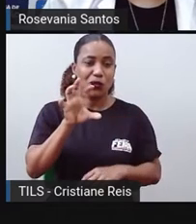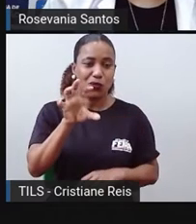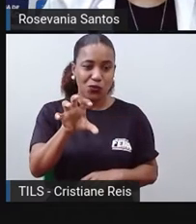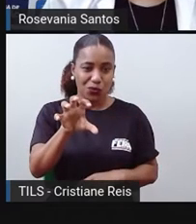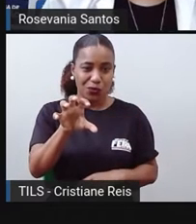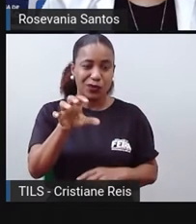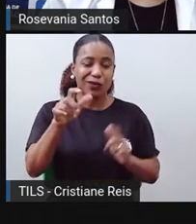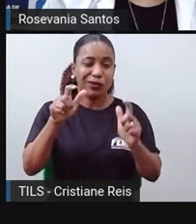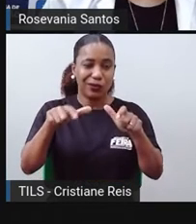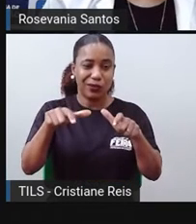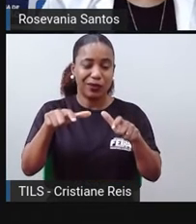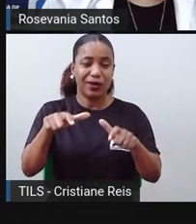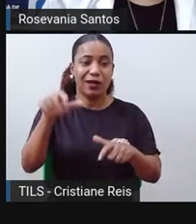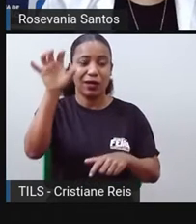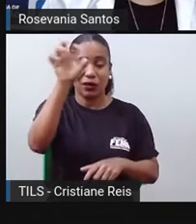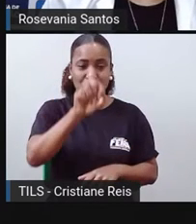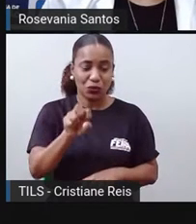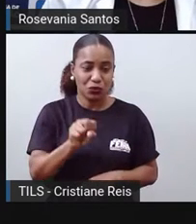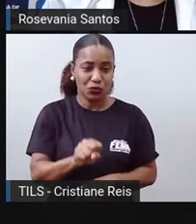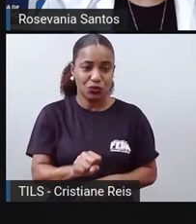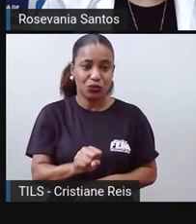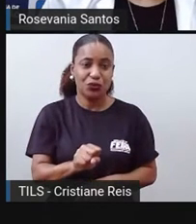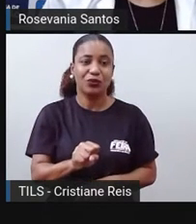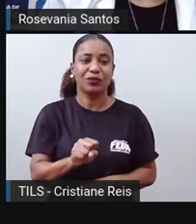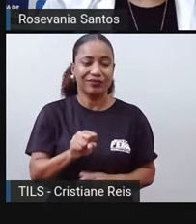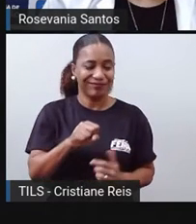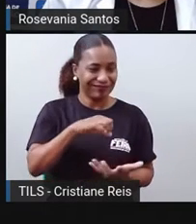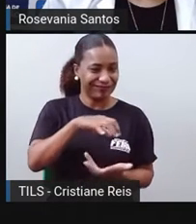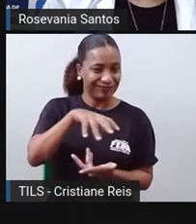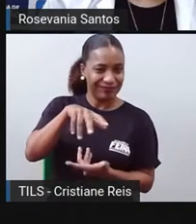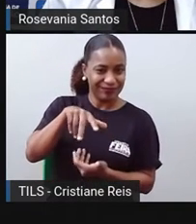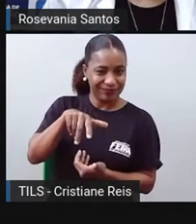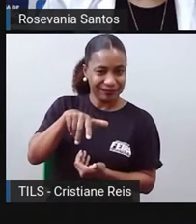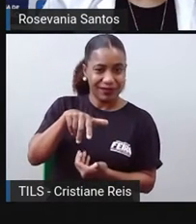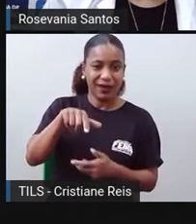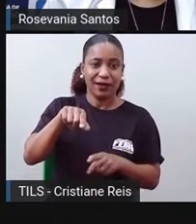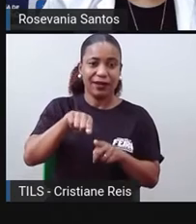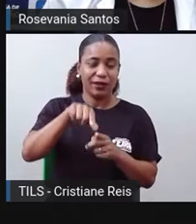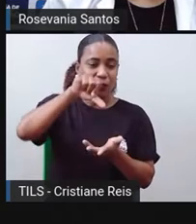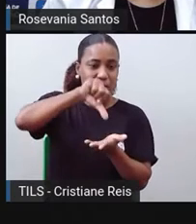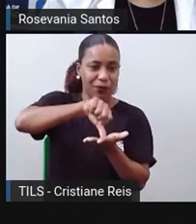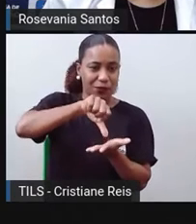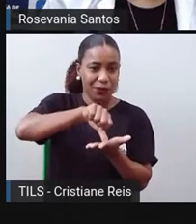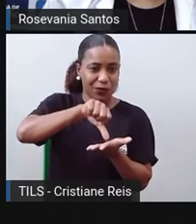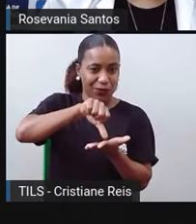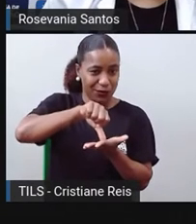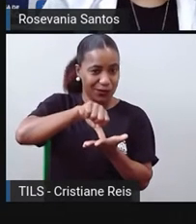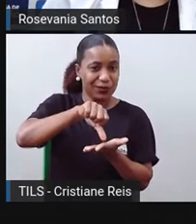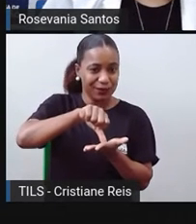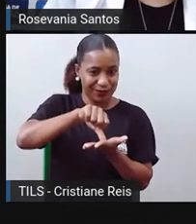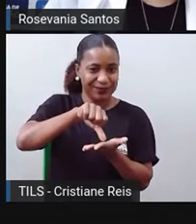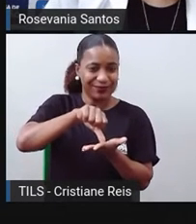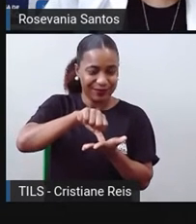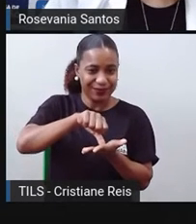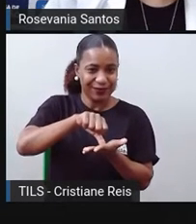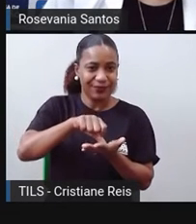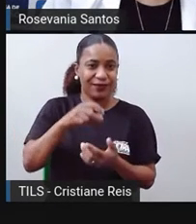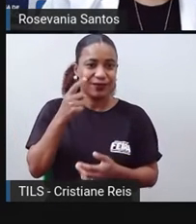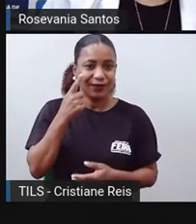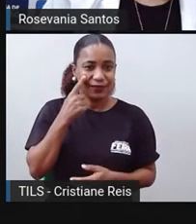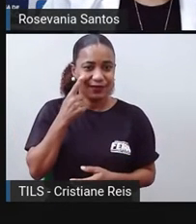sul do planeta, a gente tem aqui, né, o polo geográfico, o polo magnético, que a gente sabe, né, que ele é um